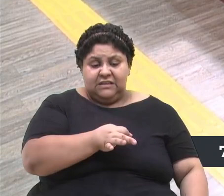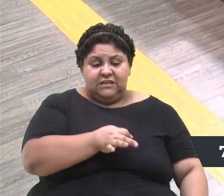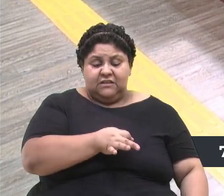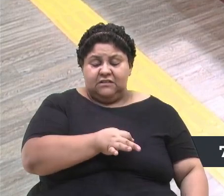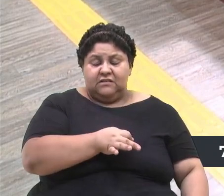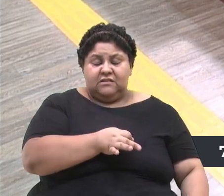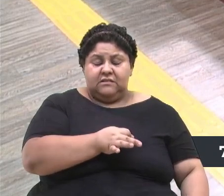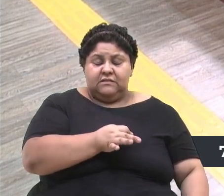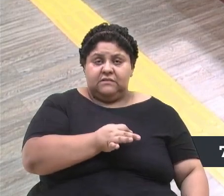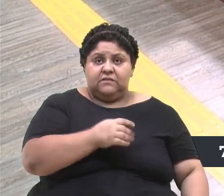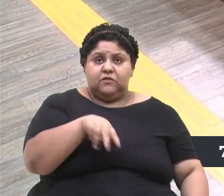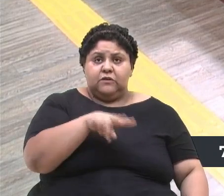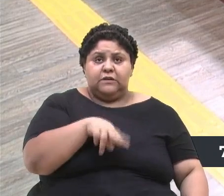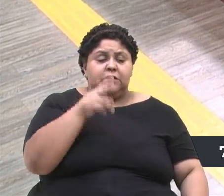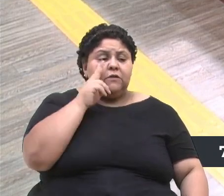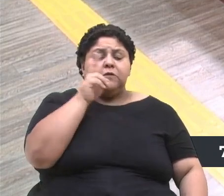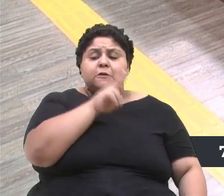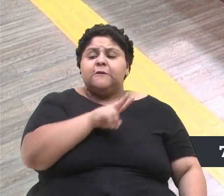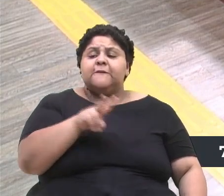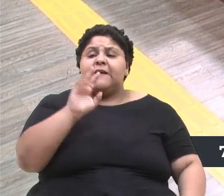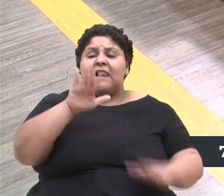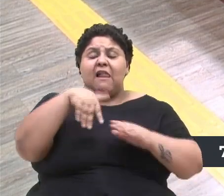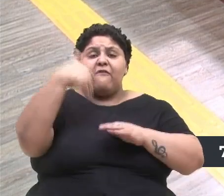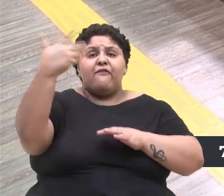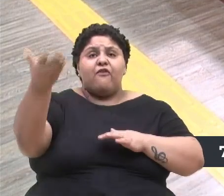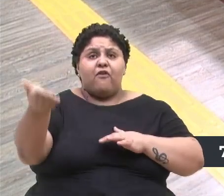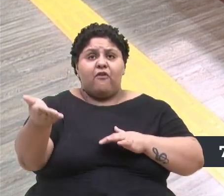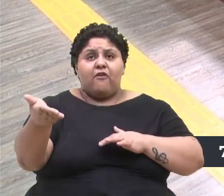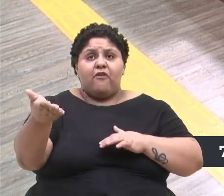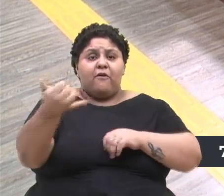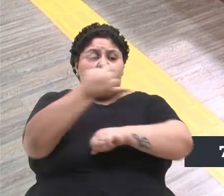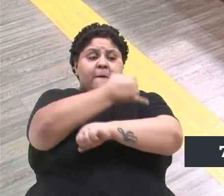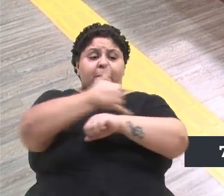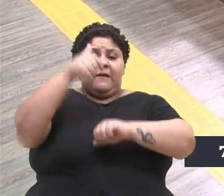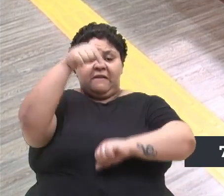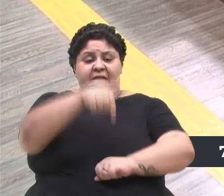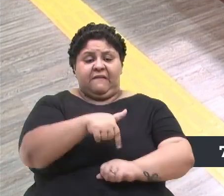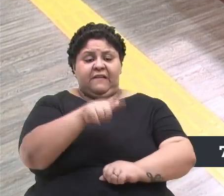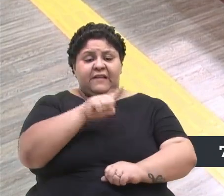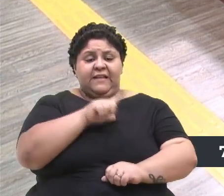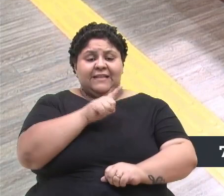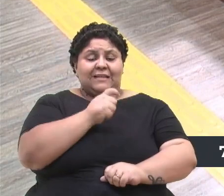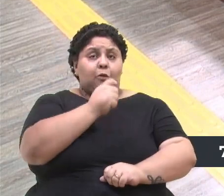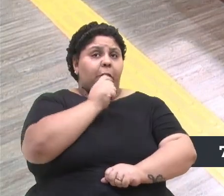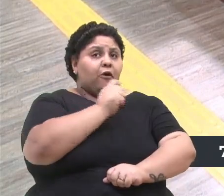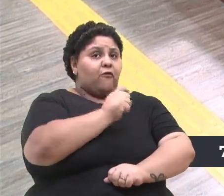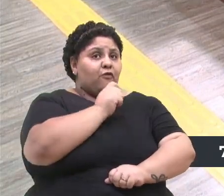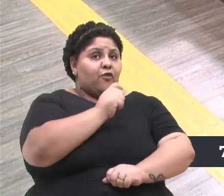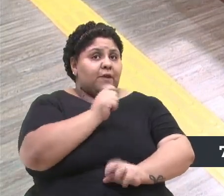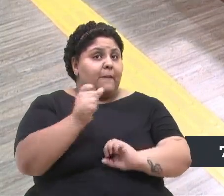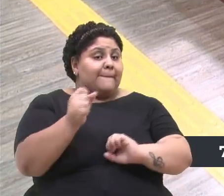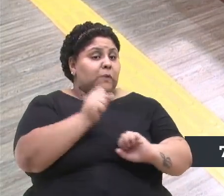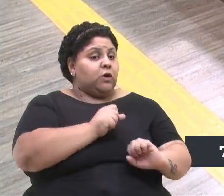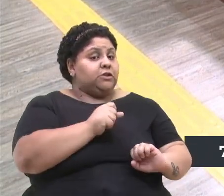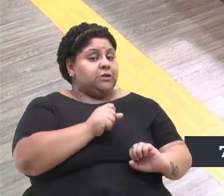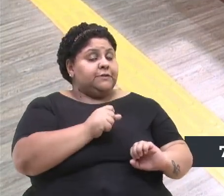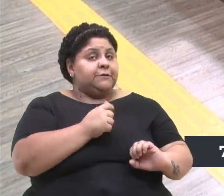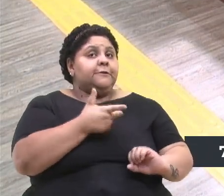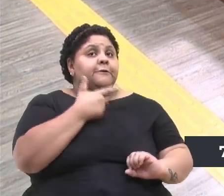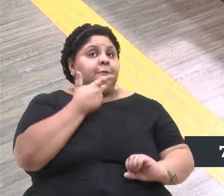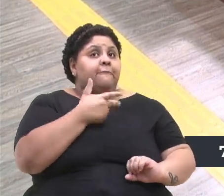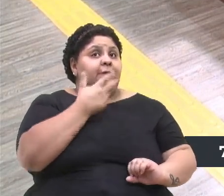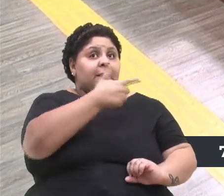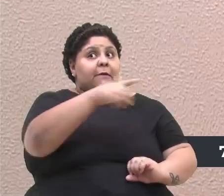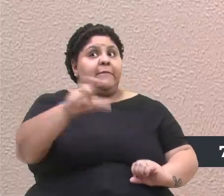gente vê ali fora passar aqui, porque é onde a gente tem o microfone e a gente pode passar para as pessoas que estão